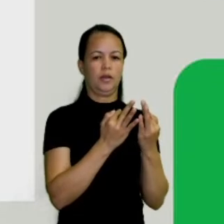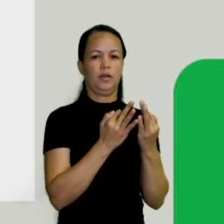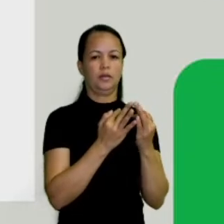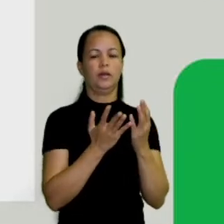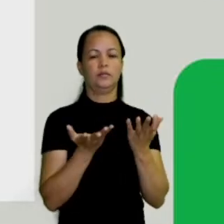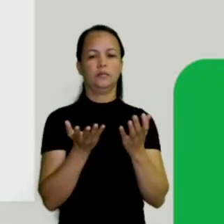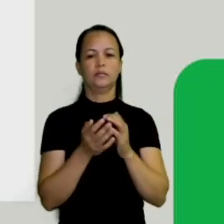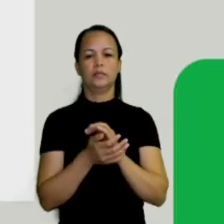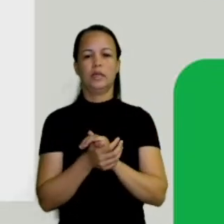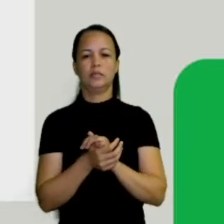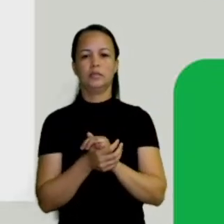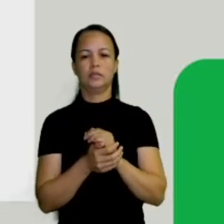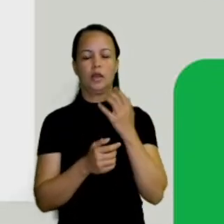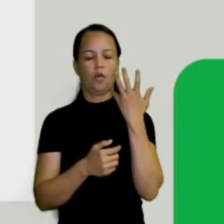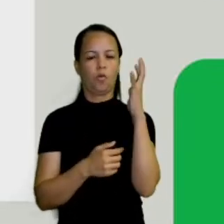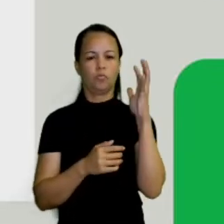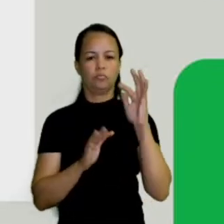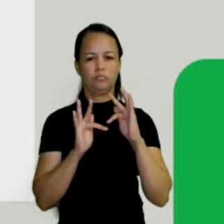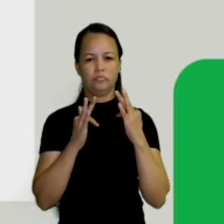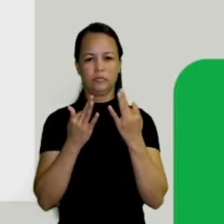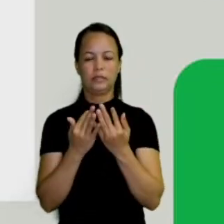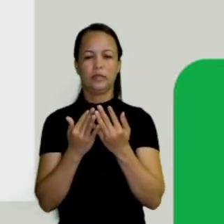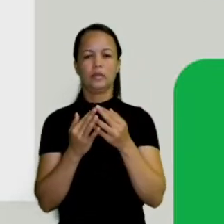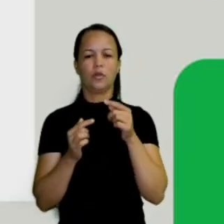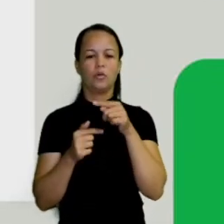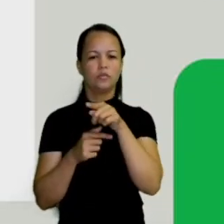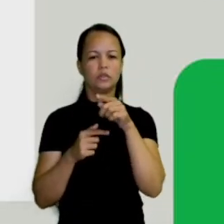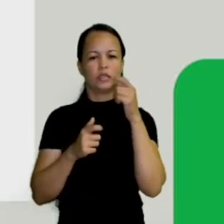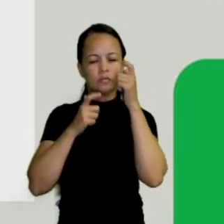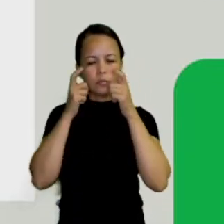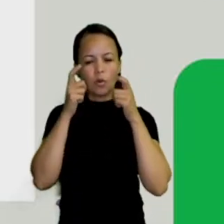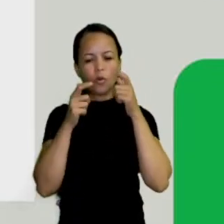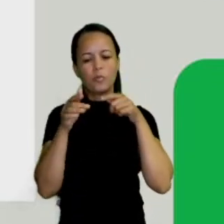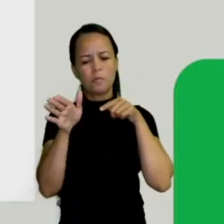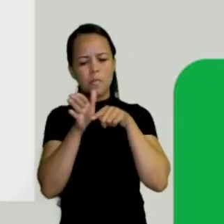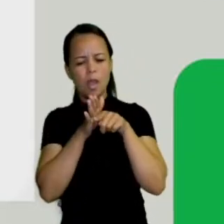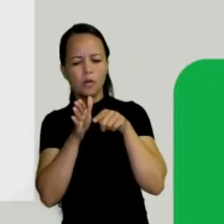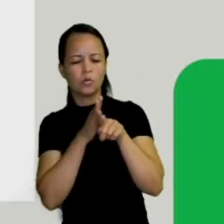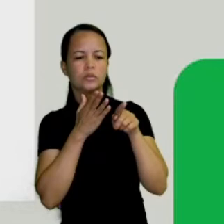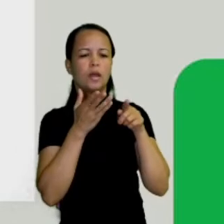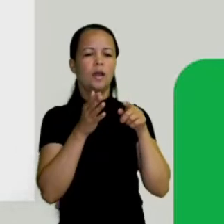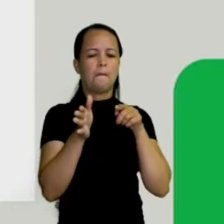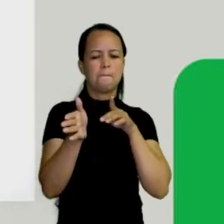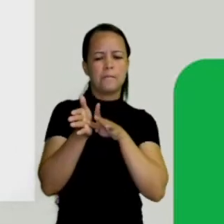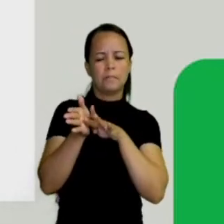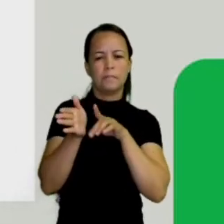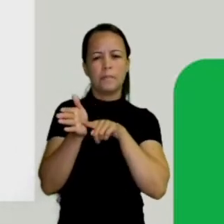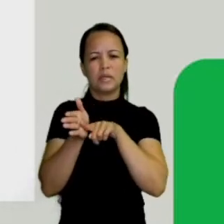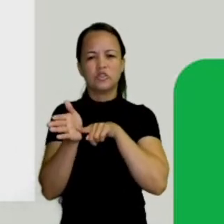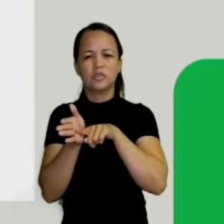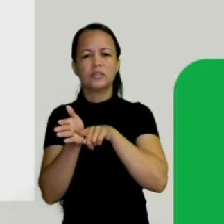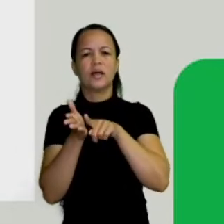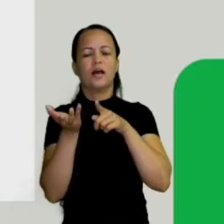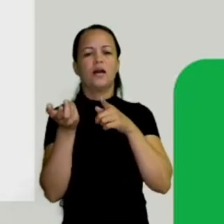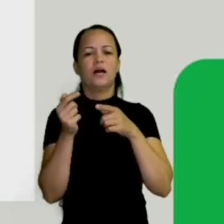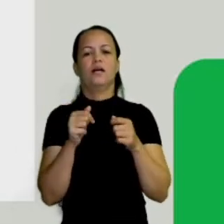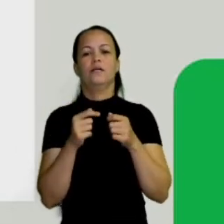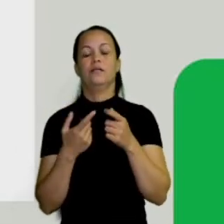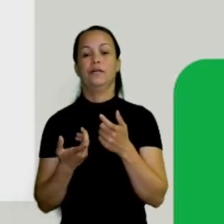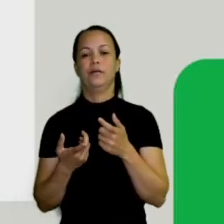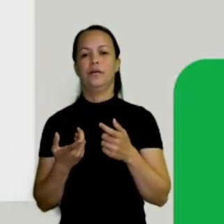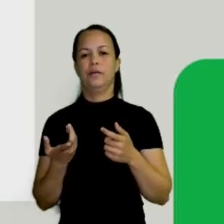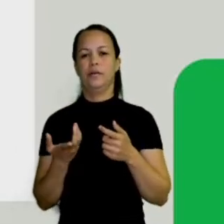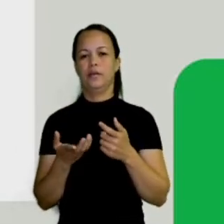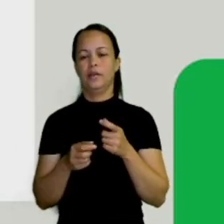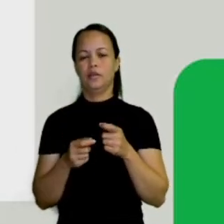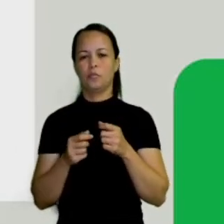do lado de lá da nossa árvore. Então eu quero que vocês se preocupem em perguntar pesquisar. Vocês podem usar como